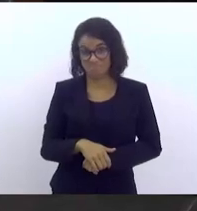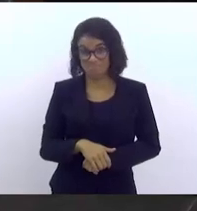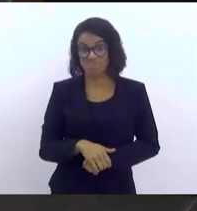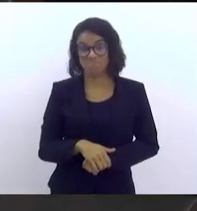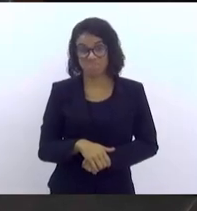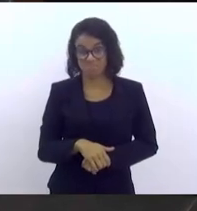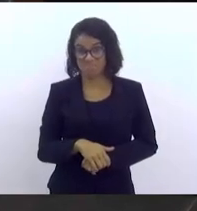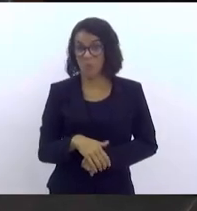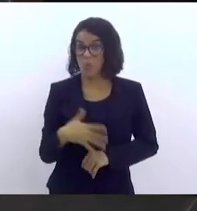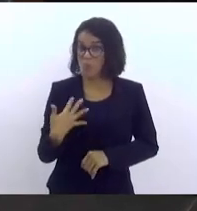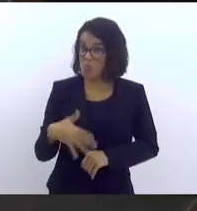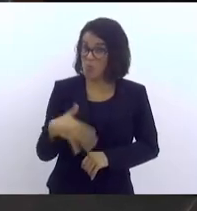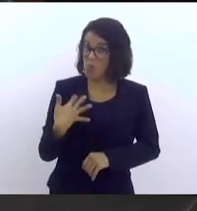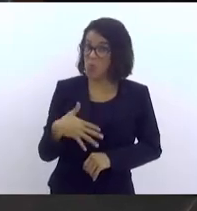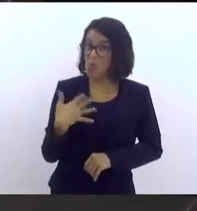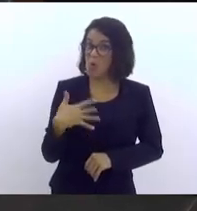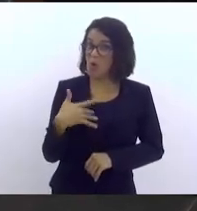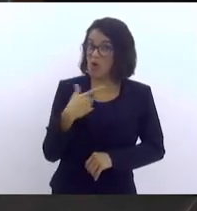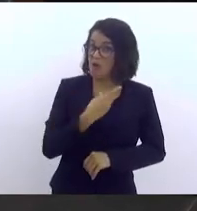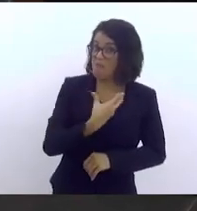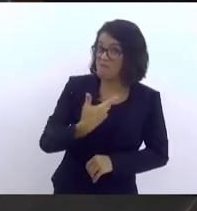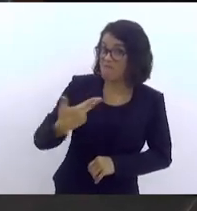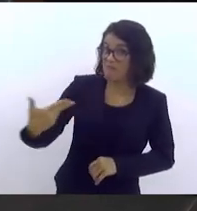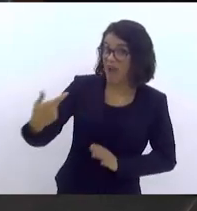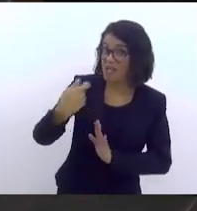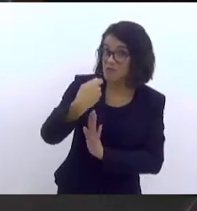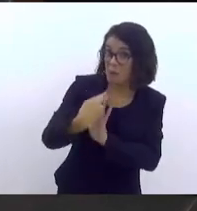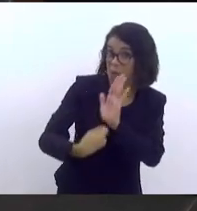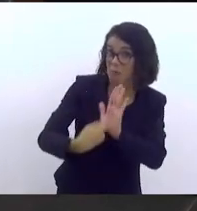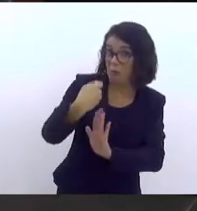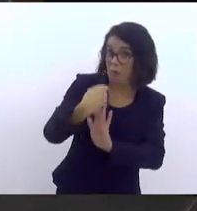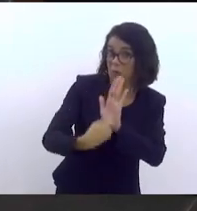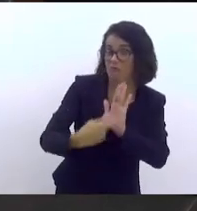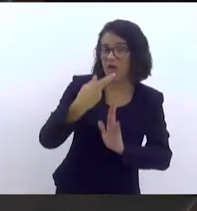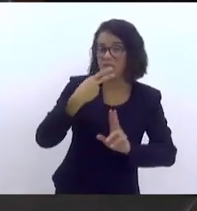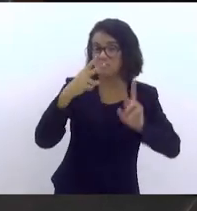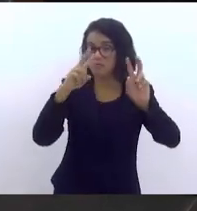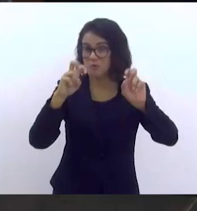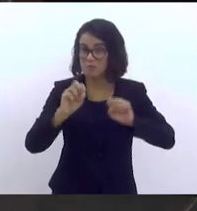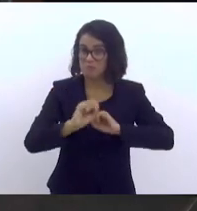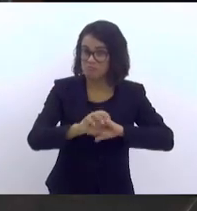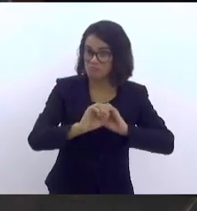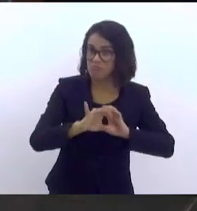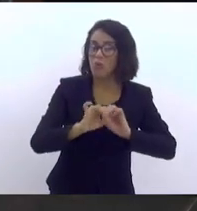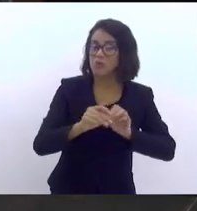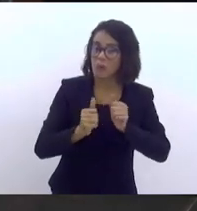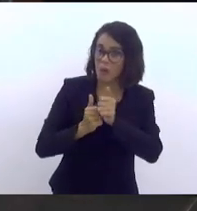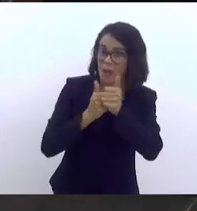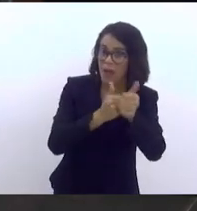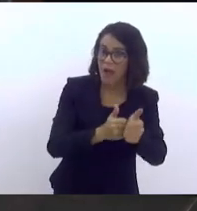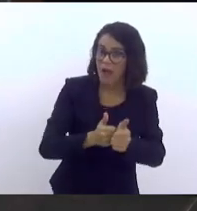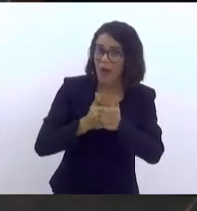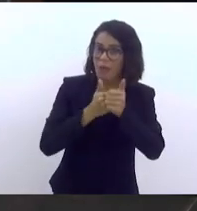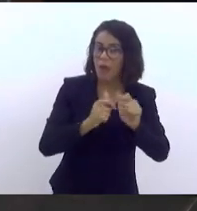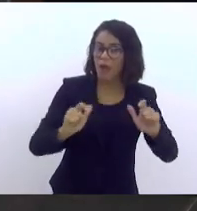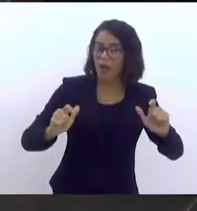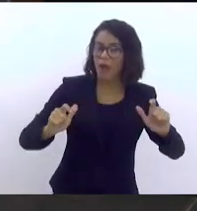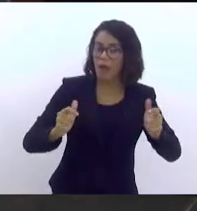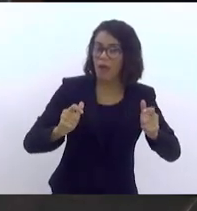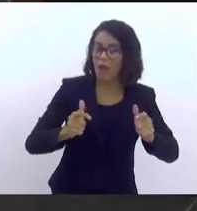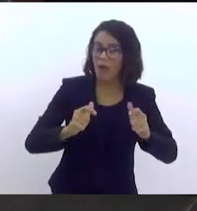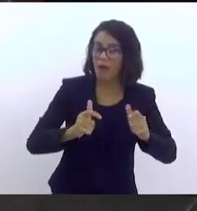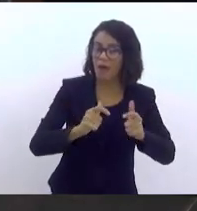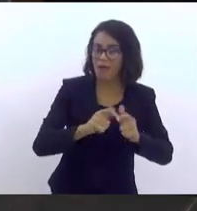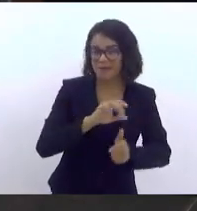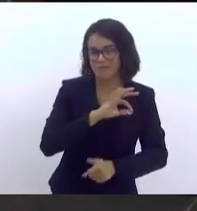né uma série de autores que tratam sobre a história da educação vai acompanhar Exatamente Essa redução né